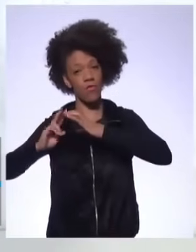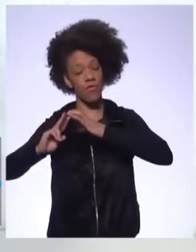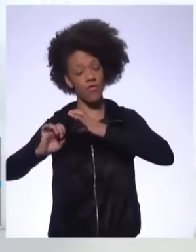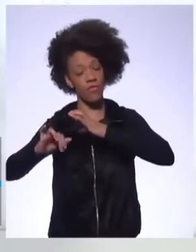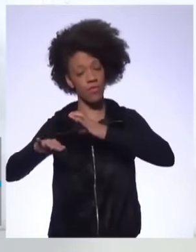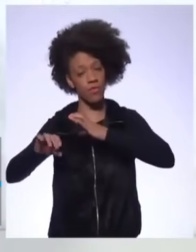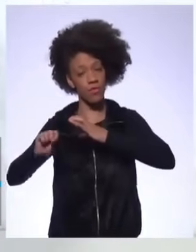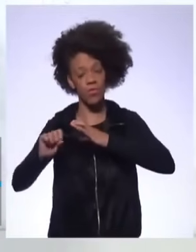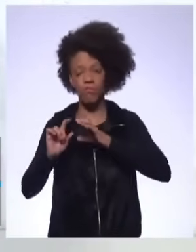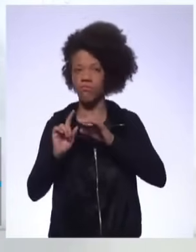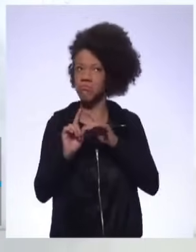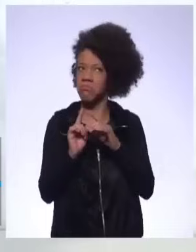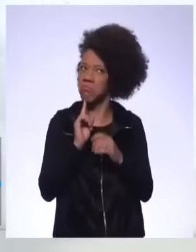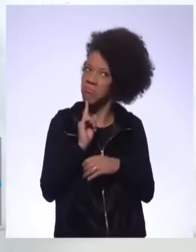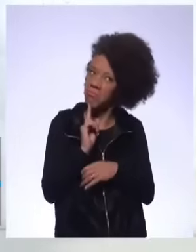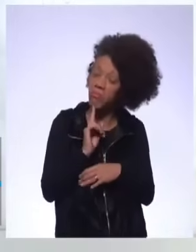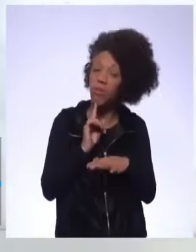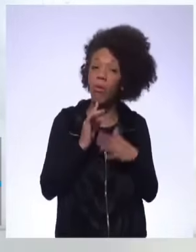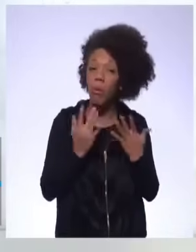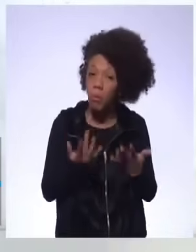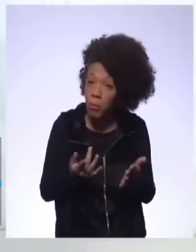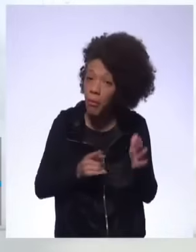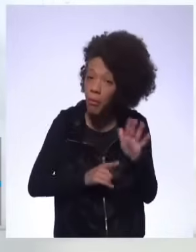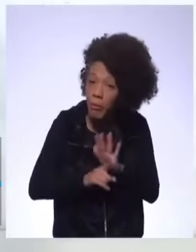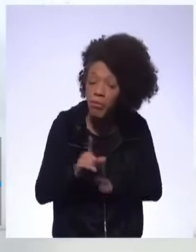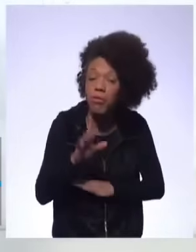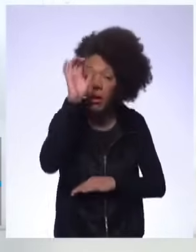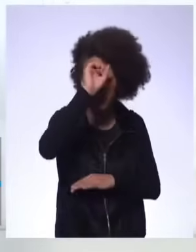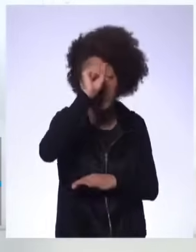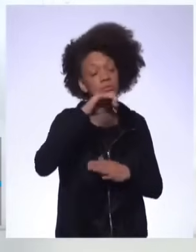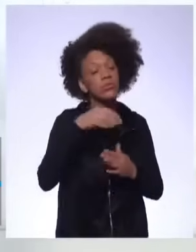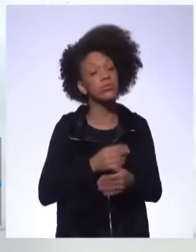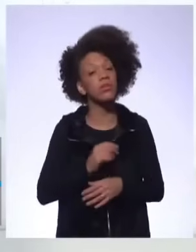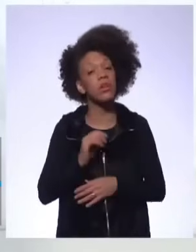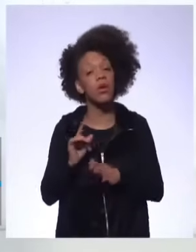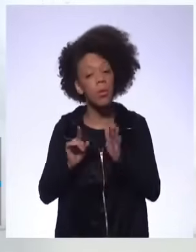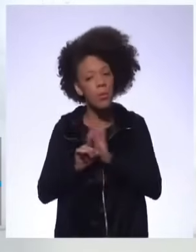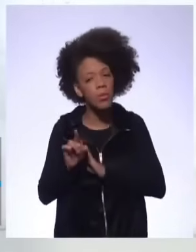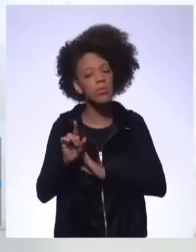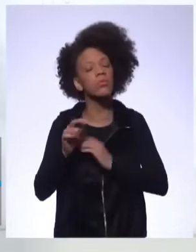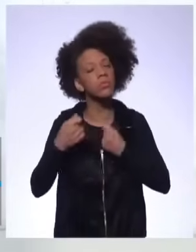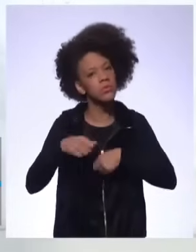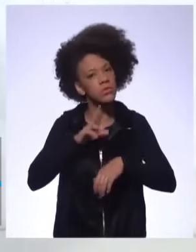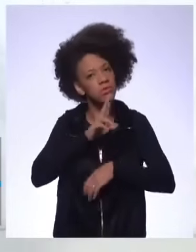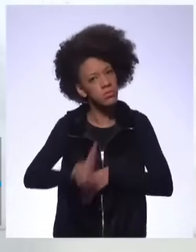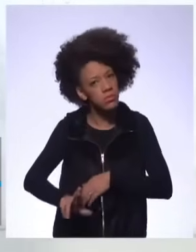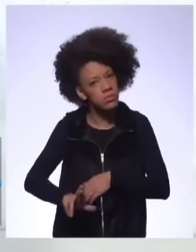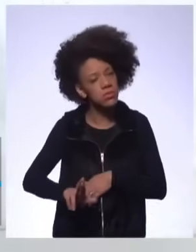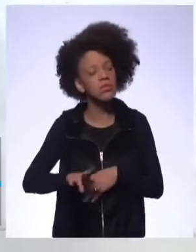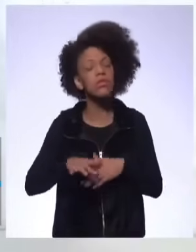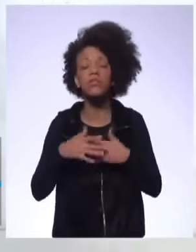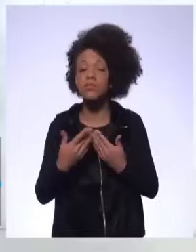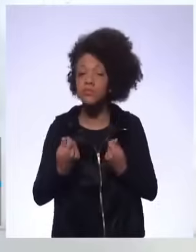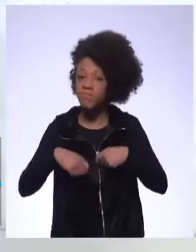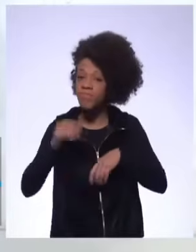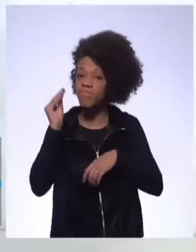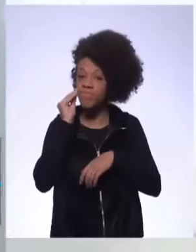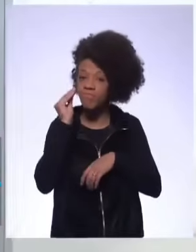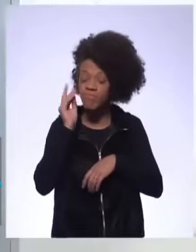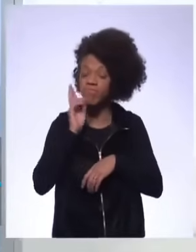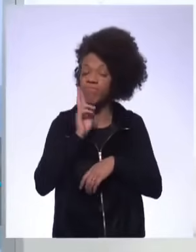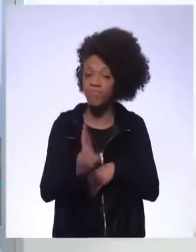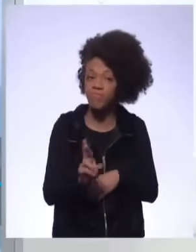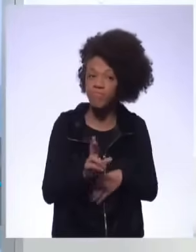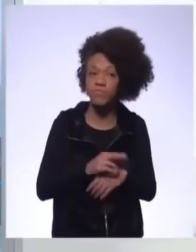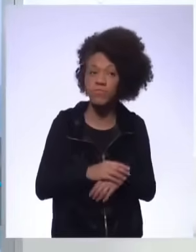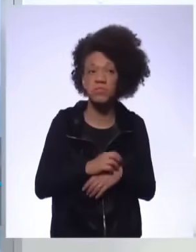que é importante. Eu acho que quando a gente pergunta, eu aprendi isso, toda pergunta merece uma resposta, né? Então a gente tem que tentar responder, né?